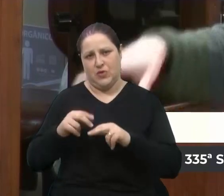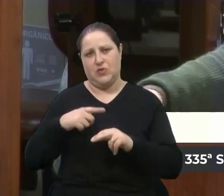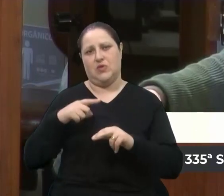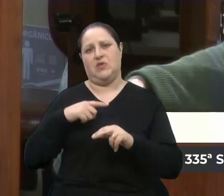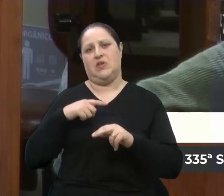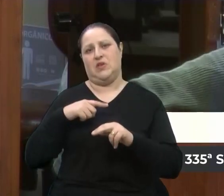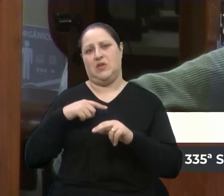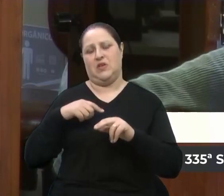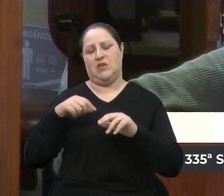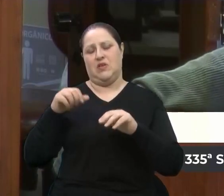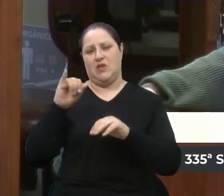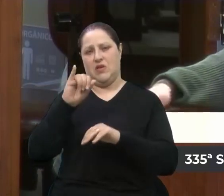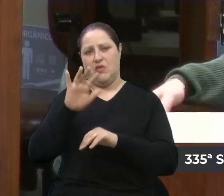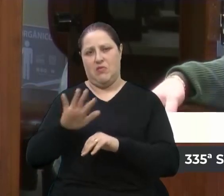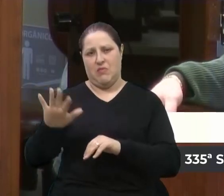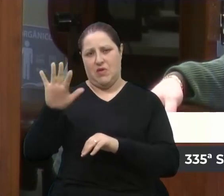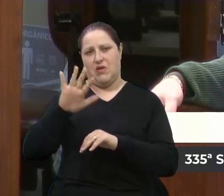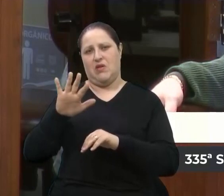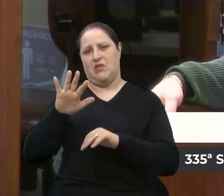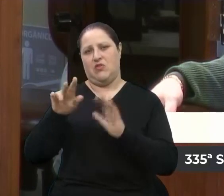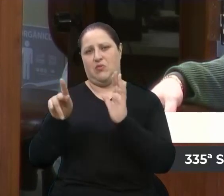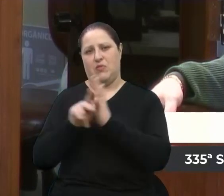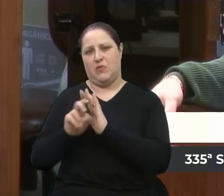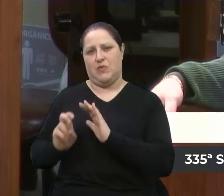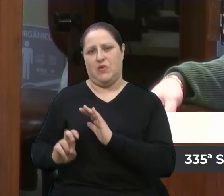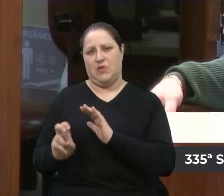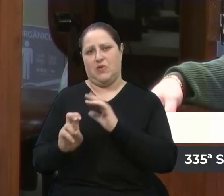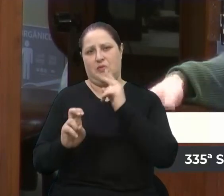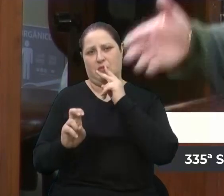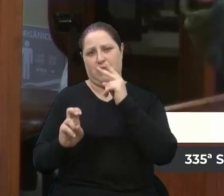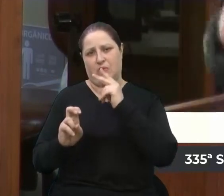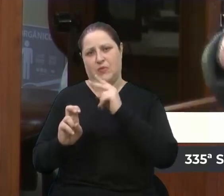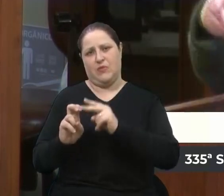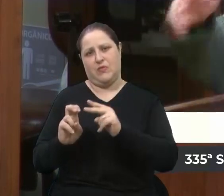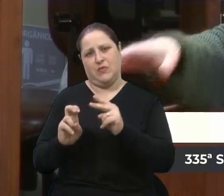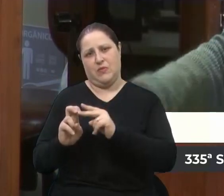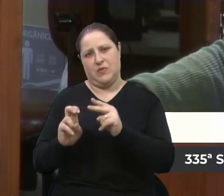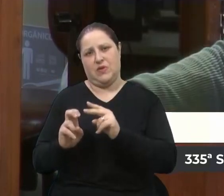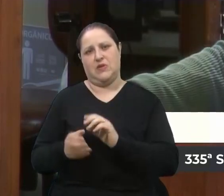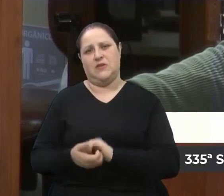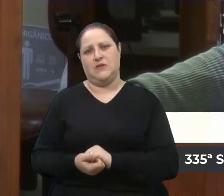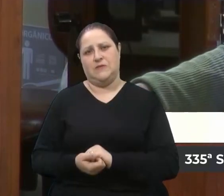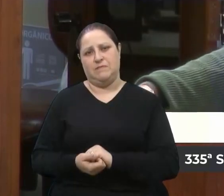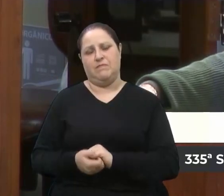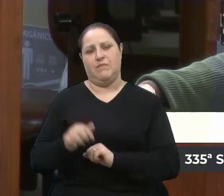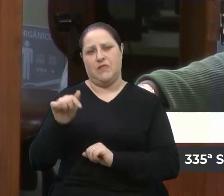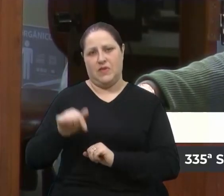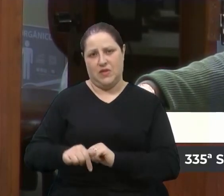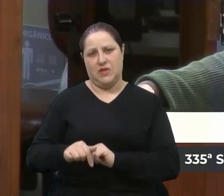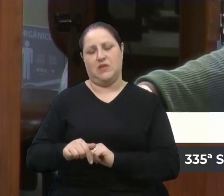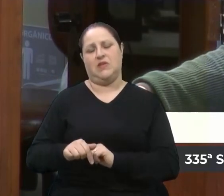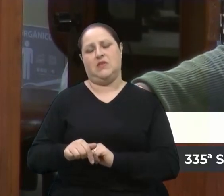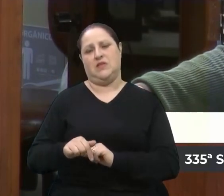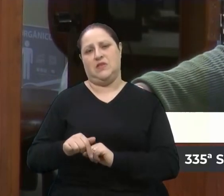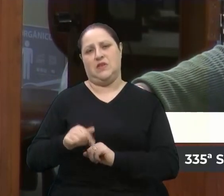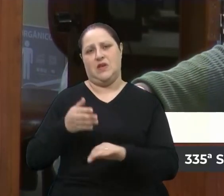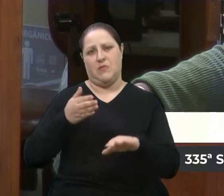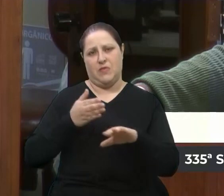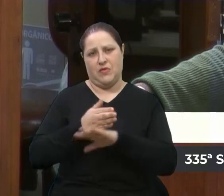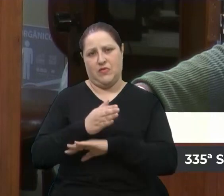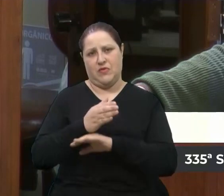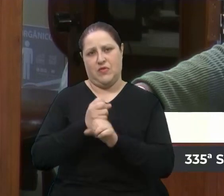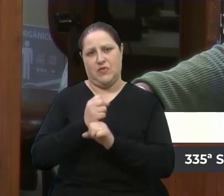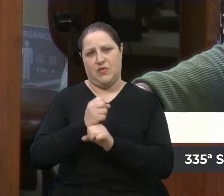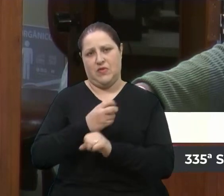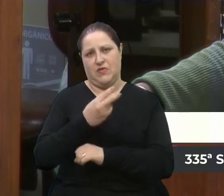fumando, em homenagem aos nossos queridos pracinhas. Inclusive, esta Casa Legislativa, no ano de 2021, aprovou a comenda